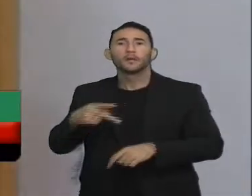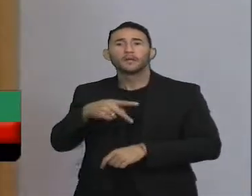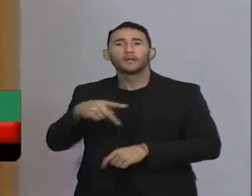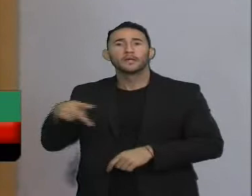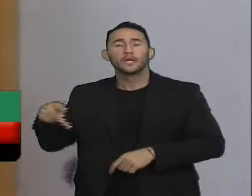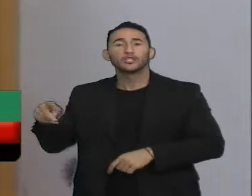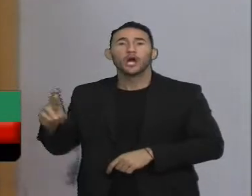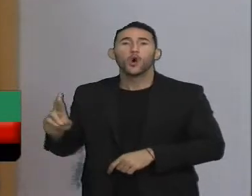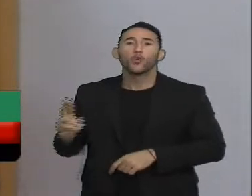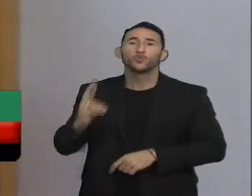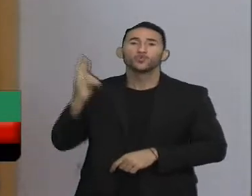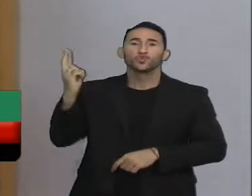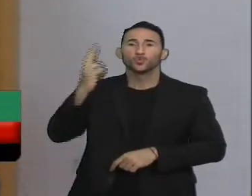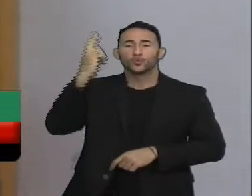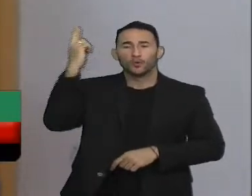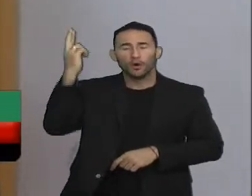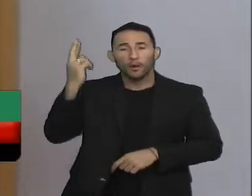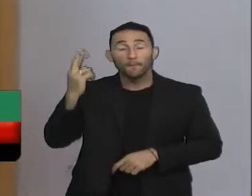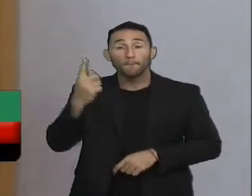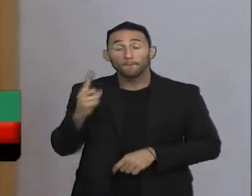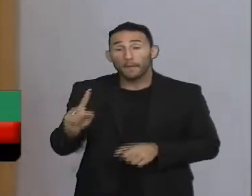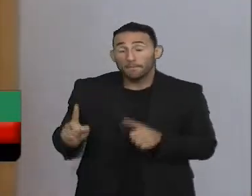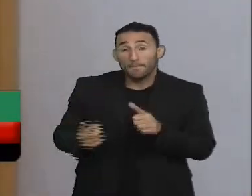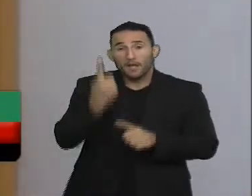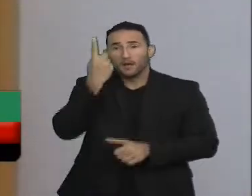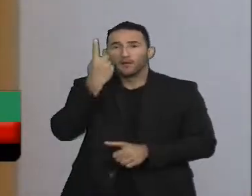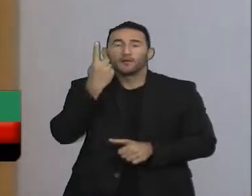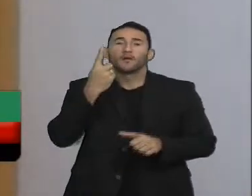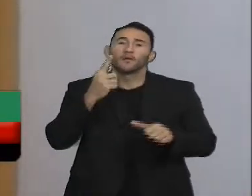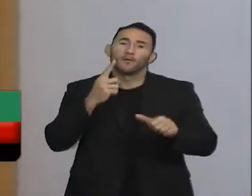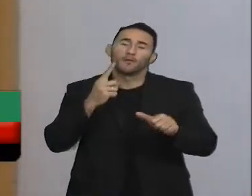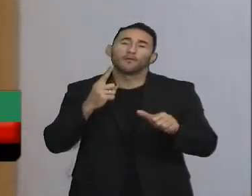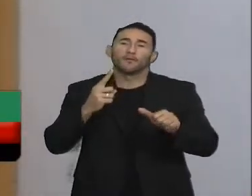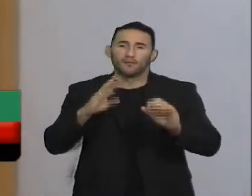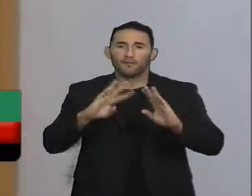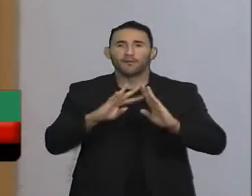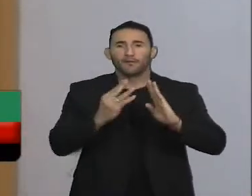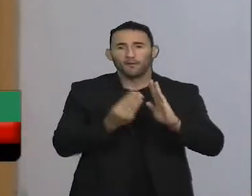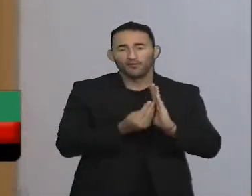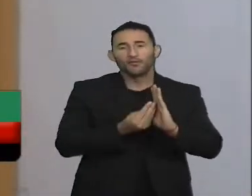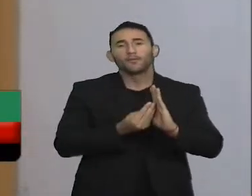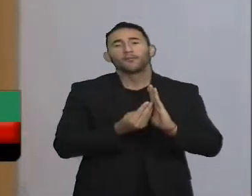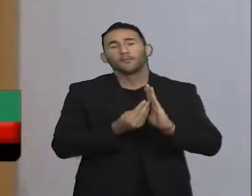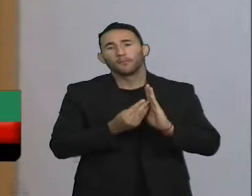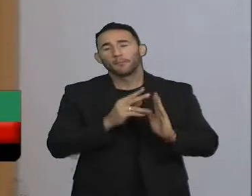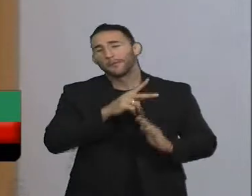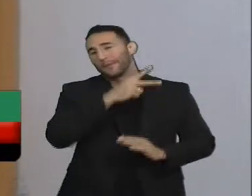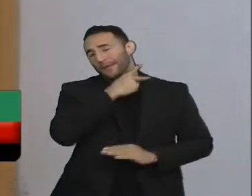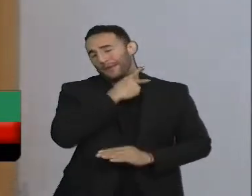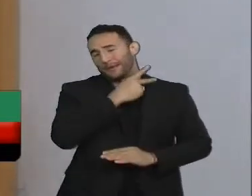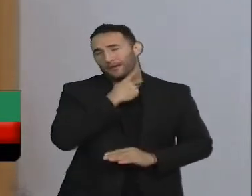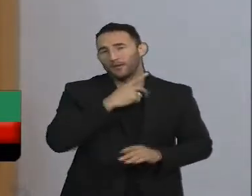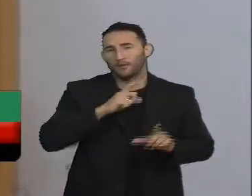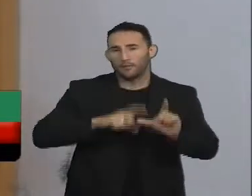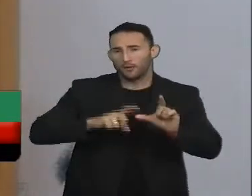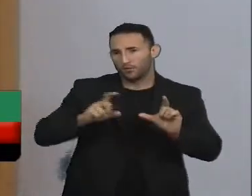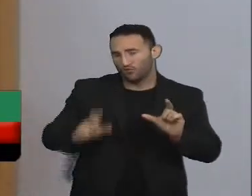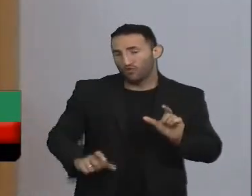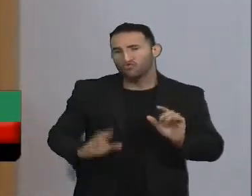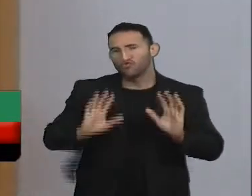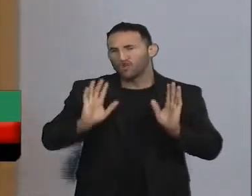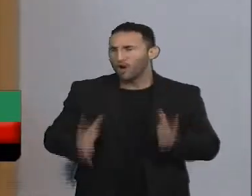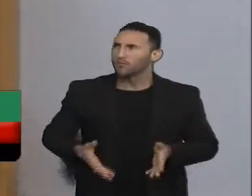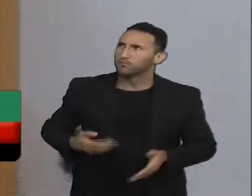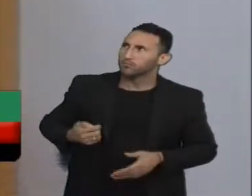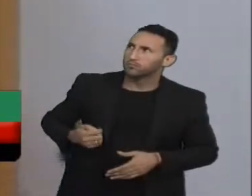Igreja Presbiteriana Independente, que deve ter aproximadamente mais de 80 anos. E nós